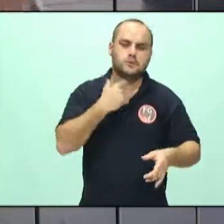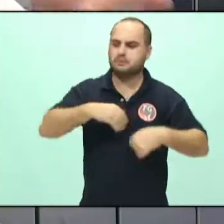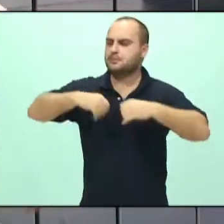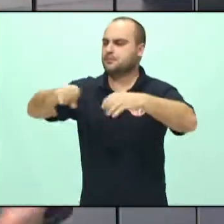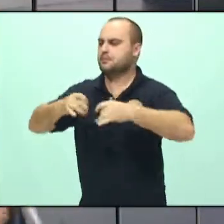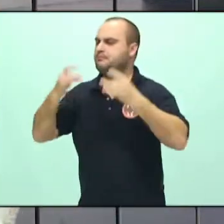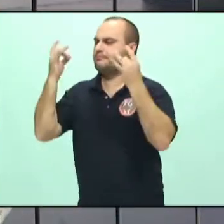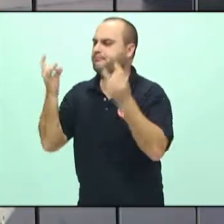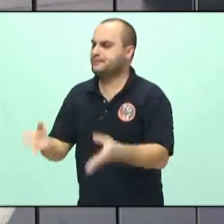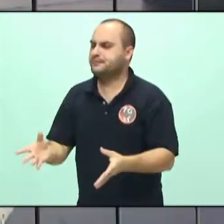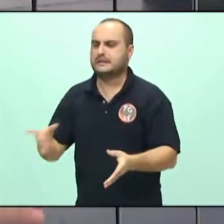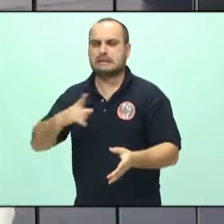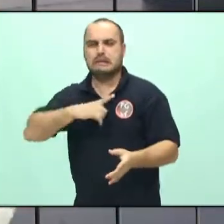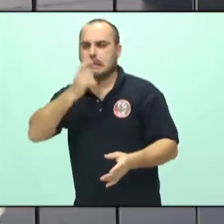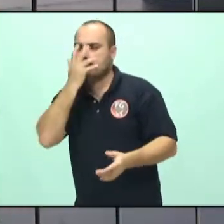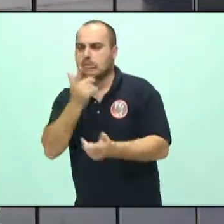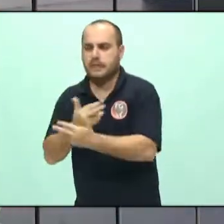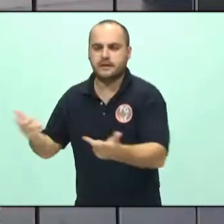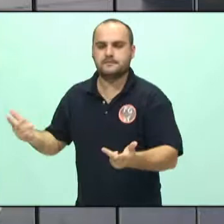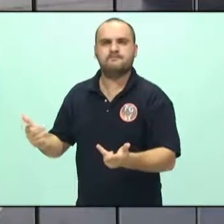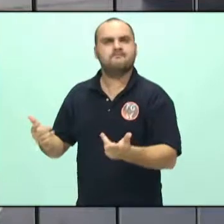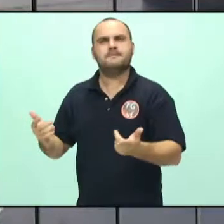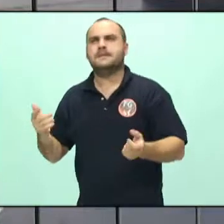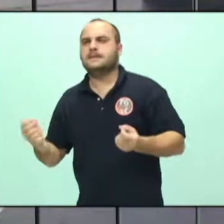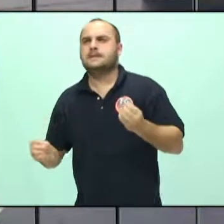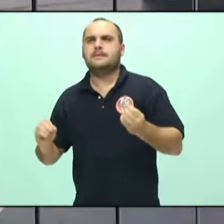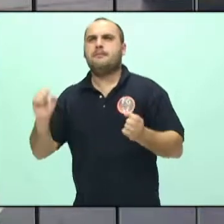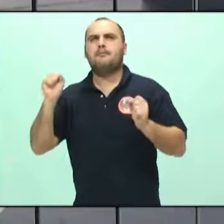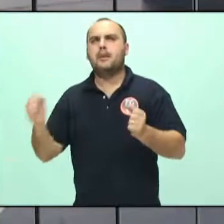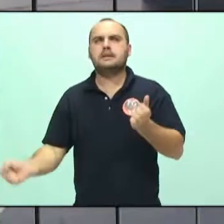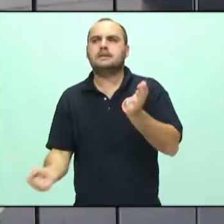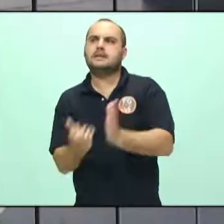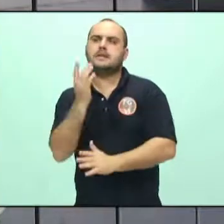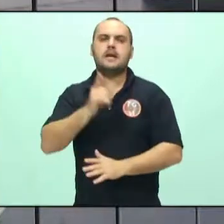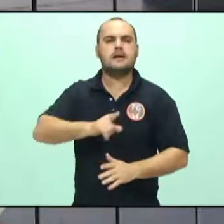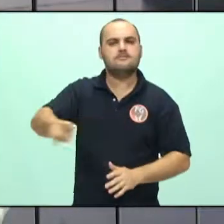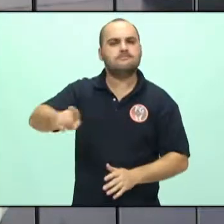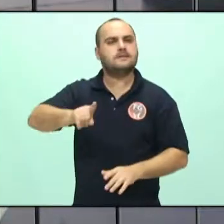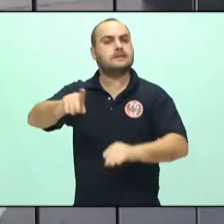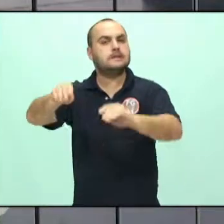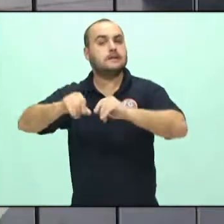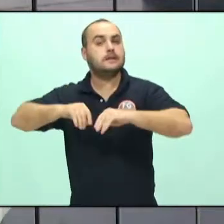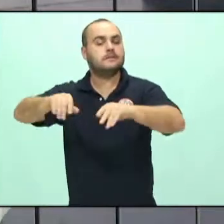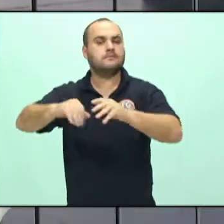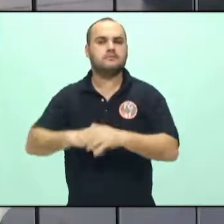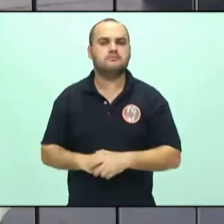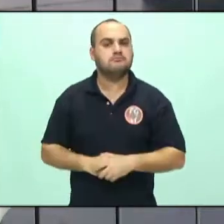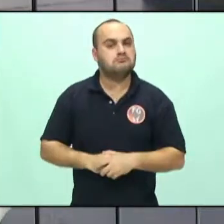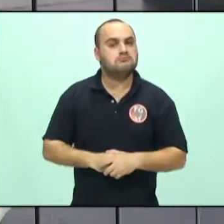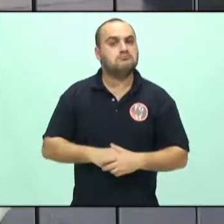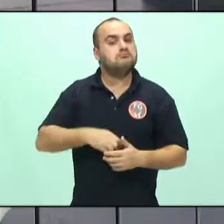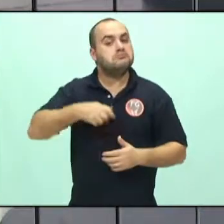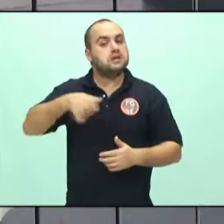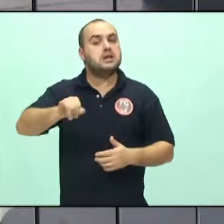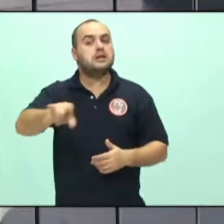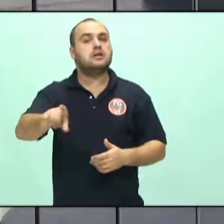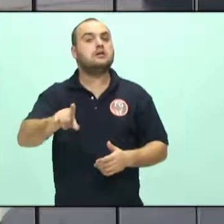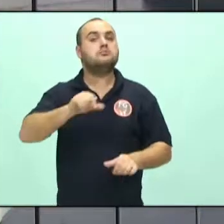abandonado, terreno com bicho, terreno... Eu disse, o que a gente pode fazer com esses terrenos, não? Peraí. E se a gente transformar esses terrenos em